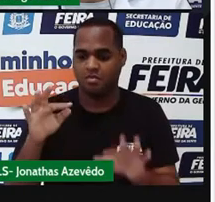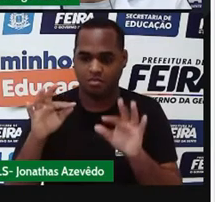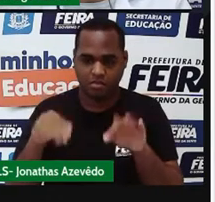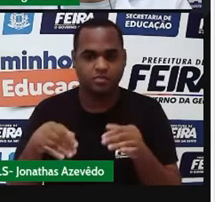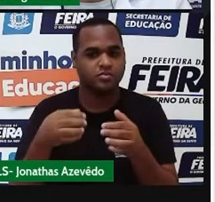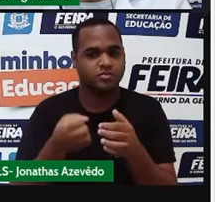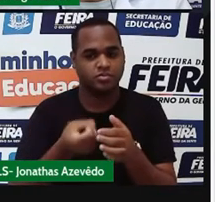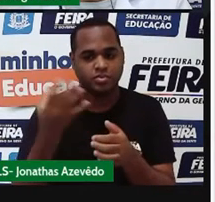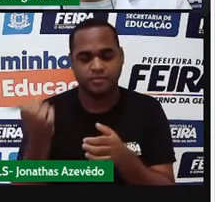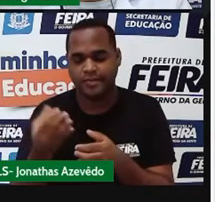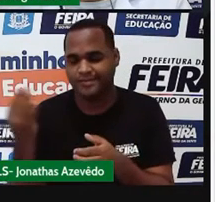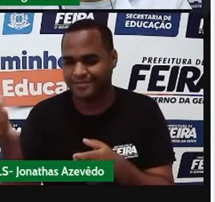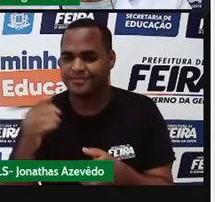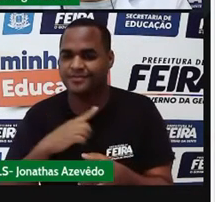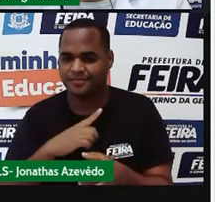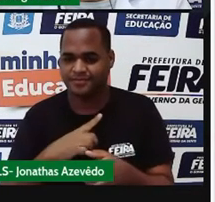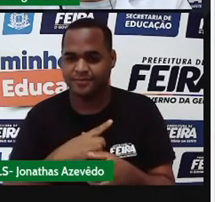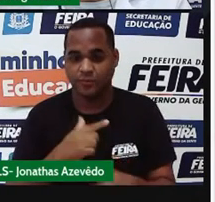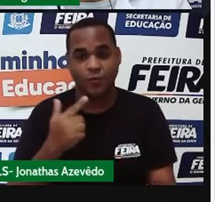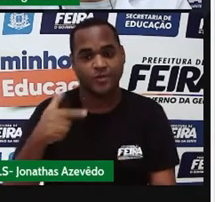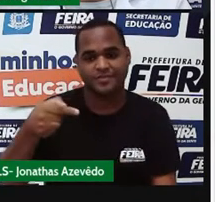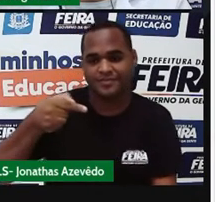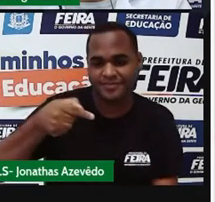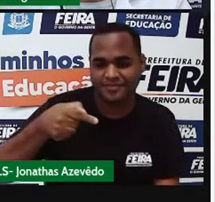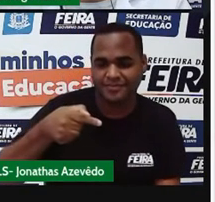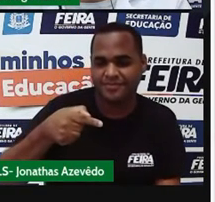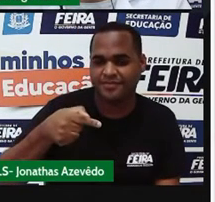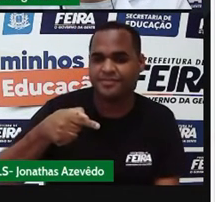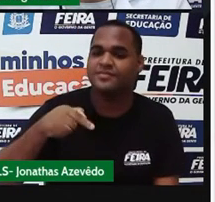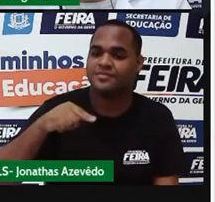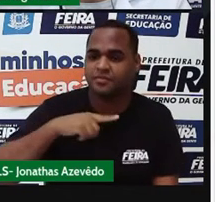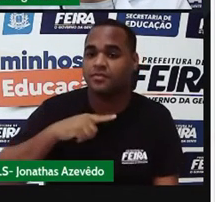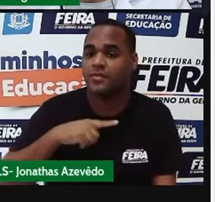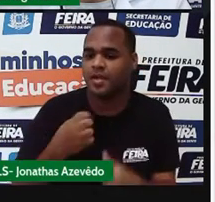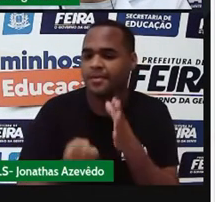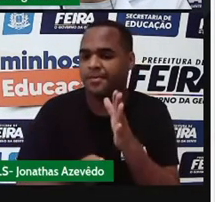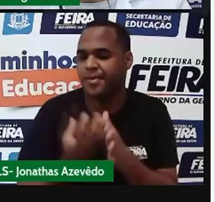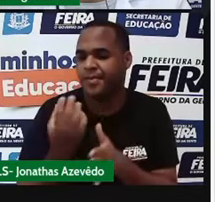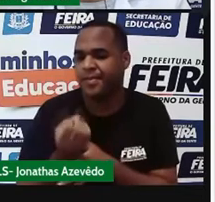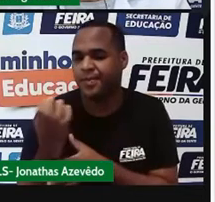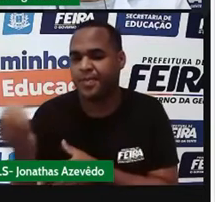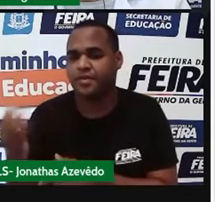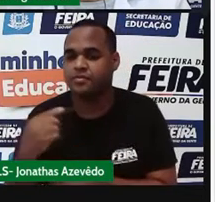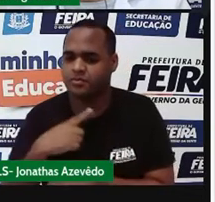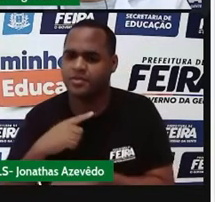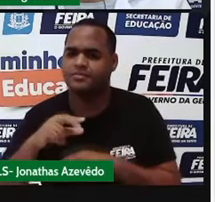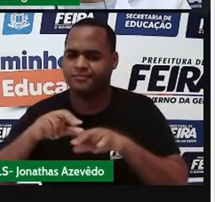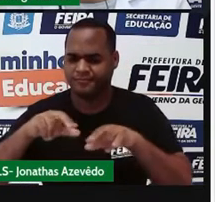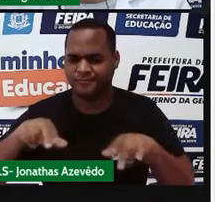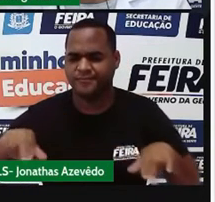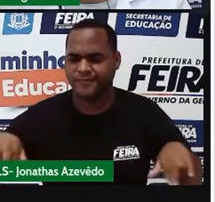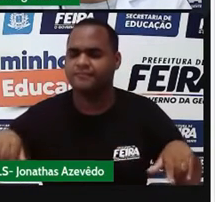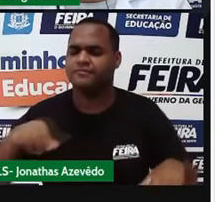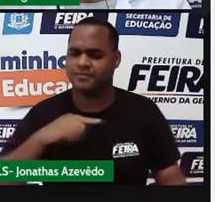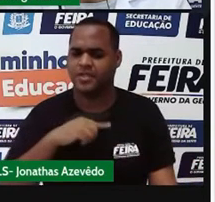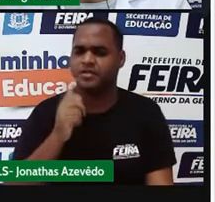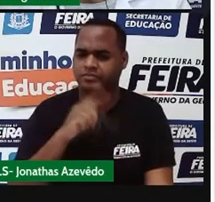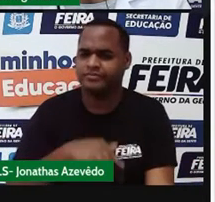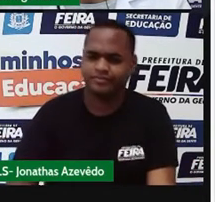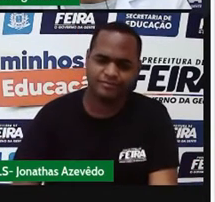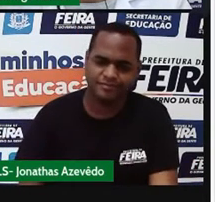vezes é o algarismo 7 ele vai aparecer aqui um finitas vezes